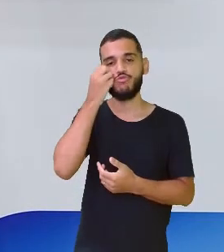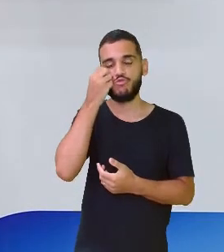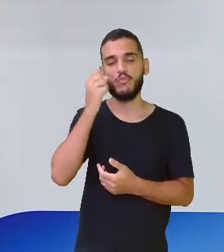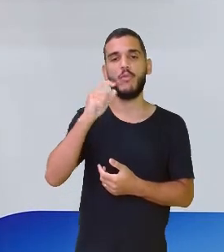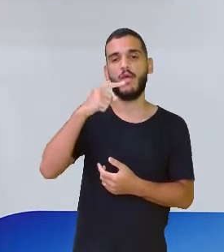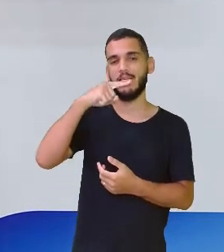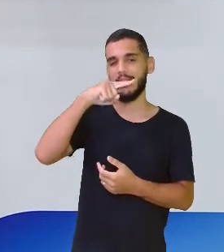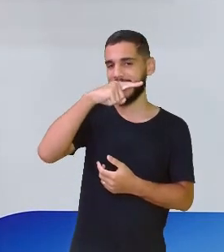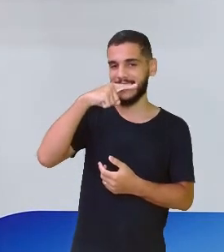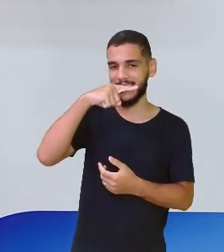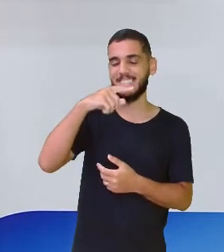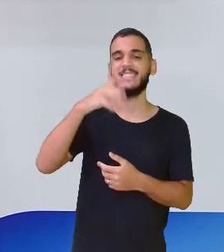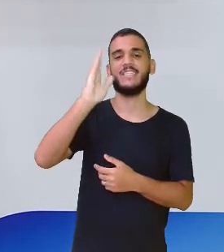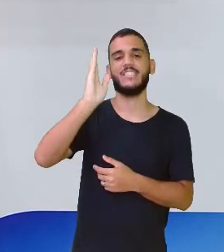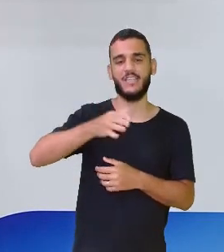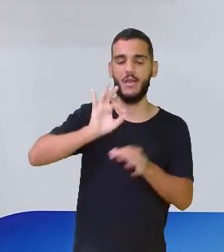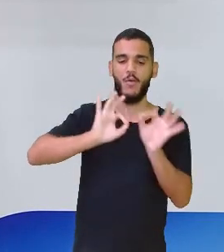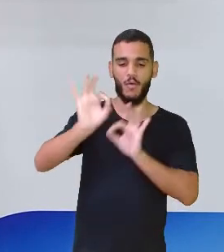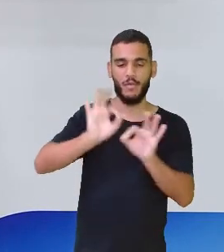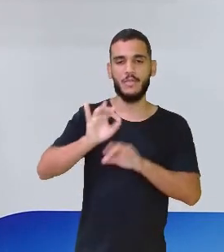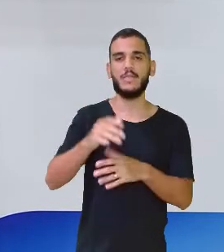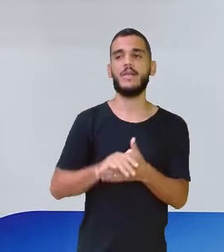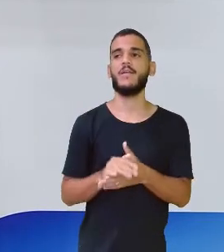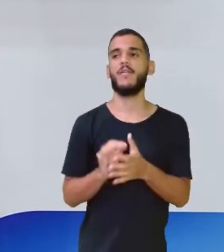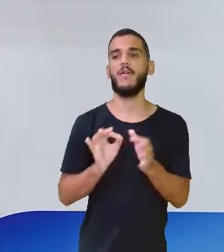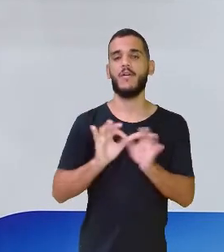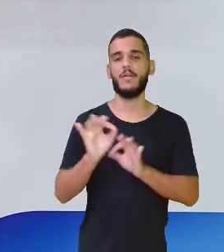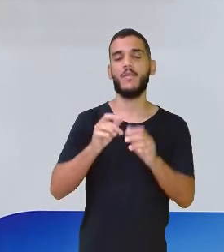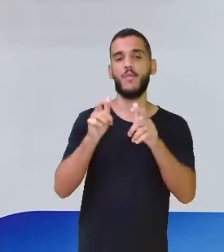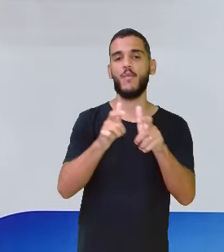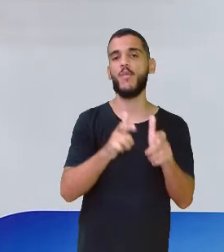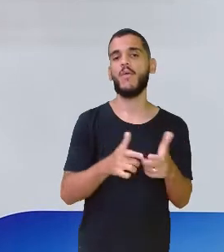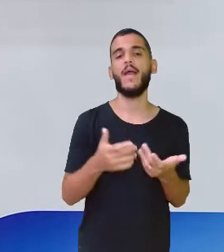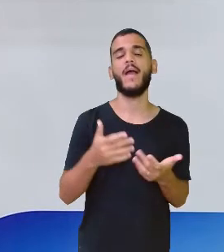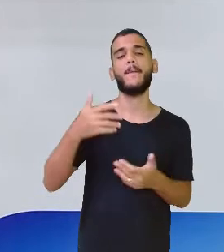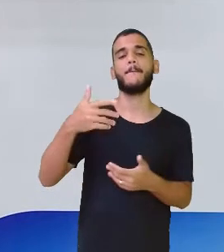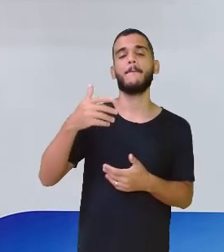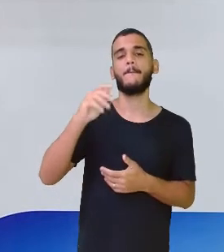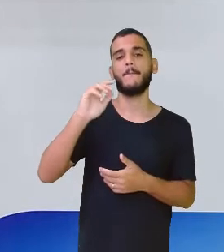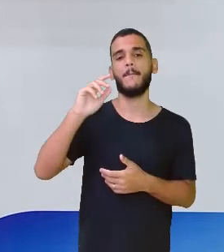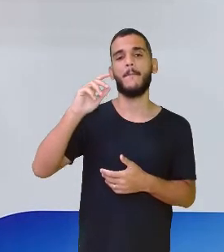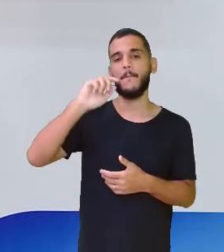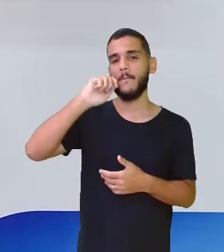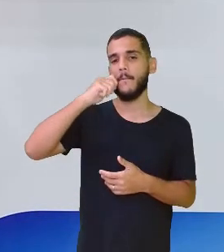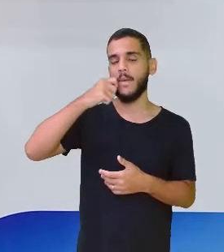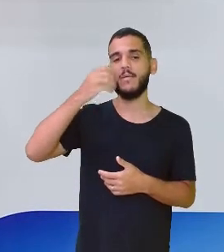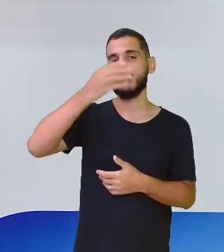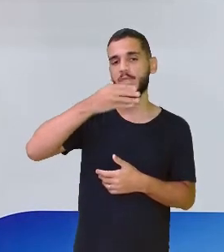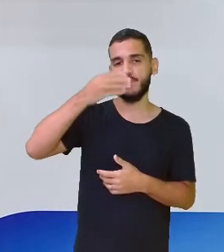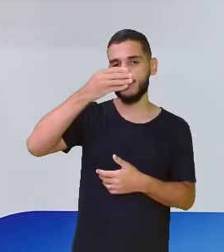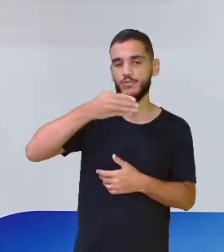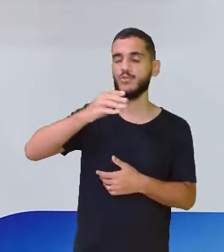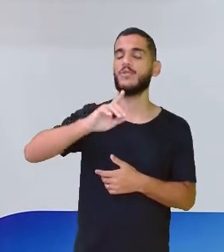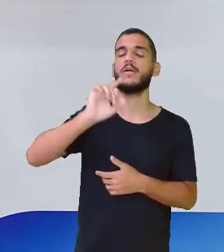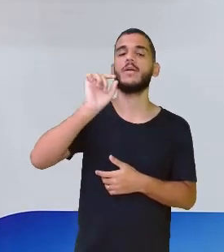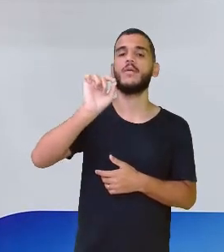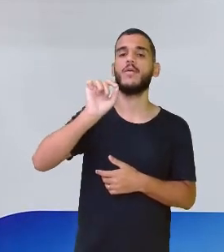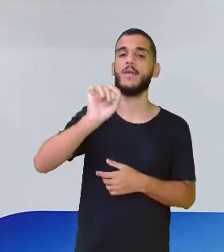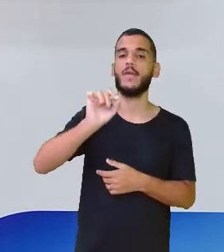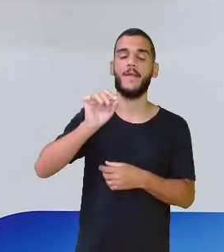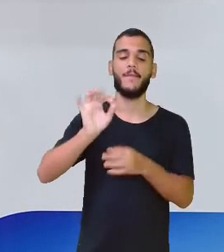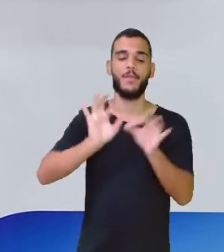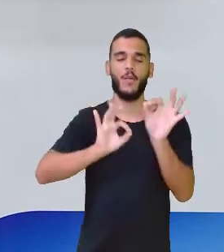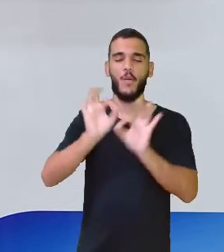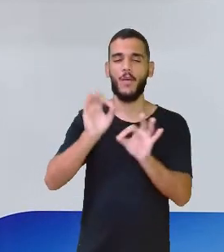né, e colocavam no chamado pão de açúcar para poder ele ali, né, ir cristalizando e formar